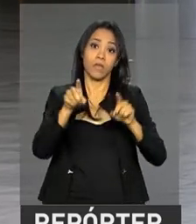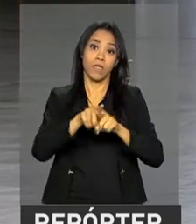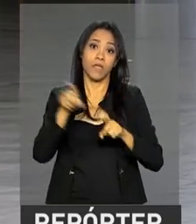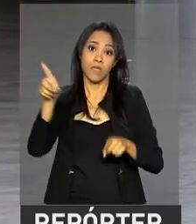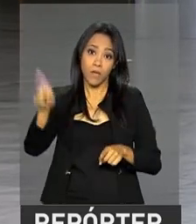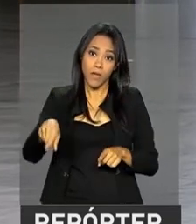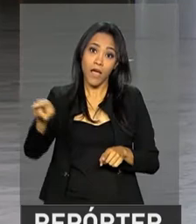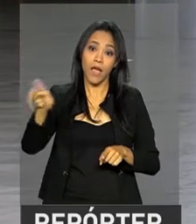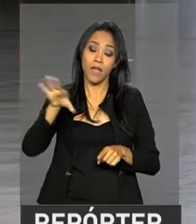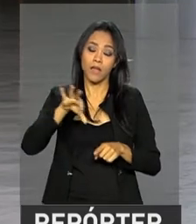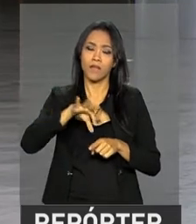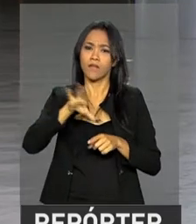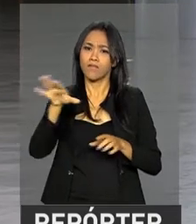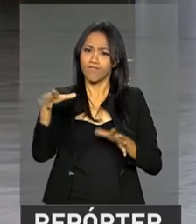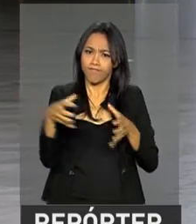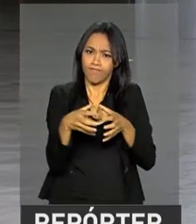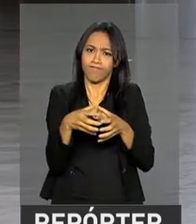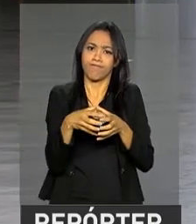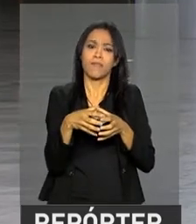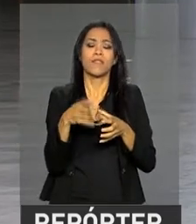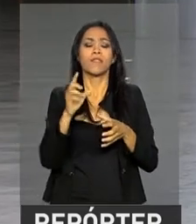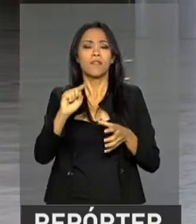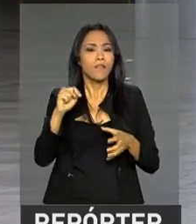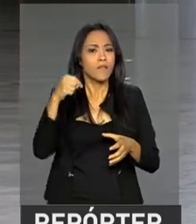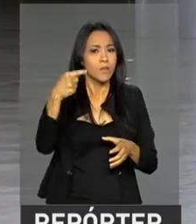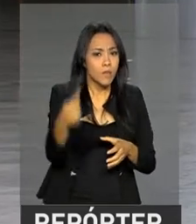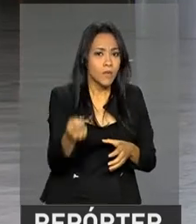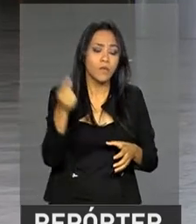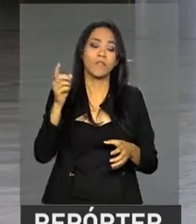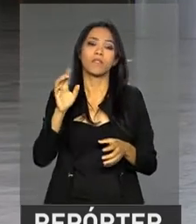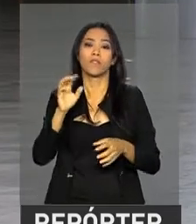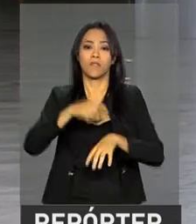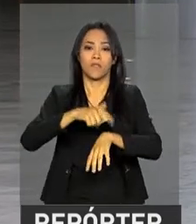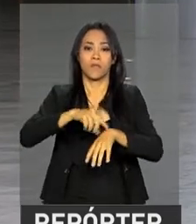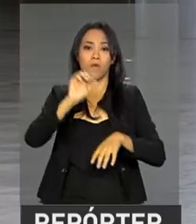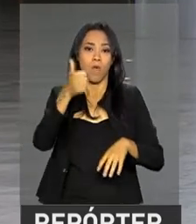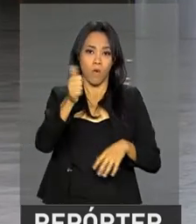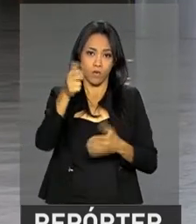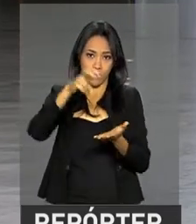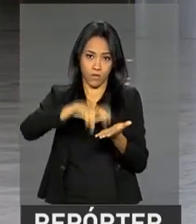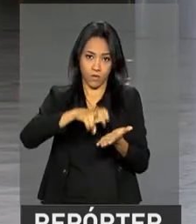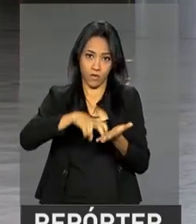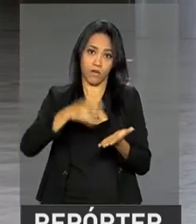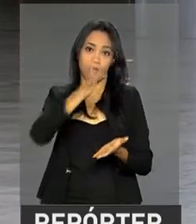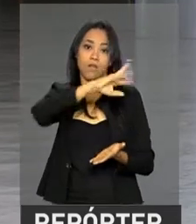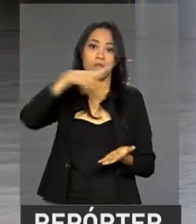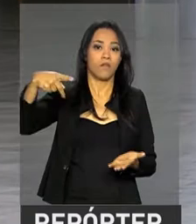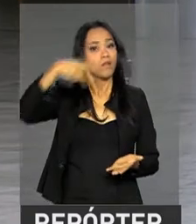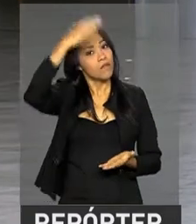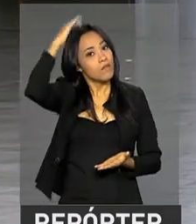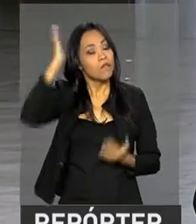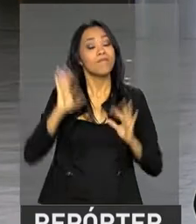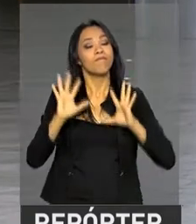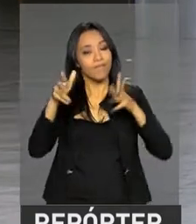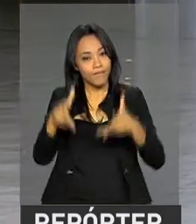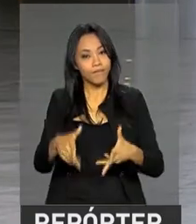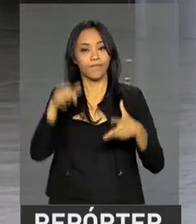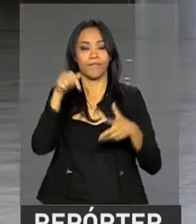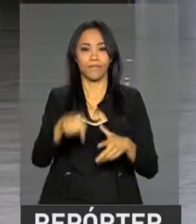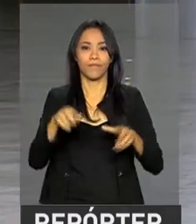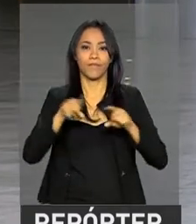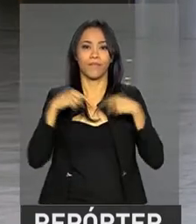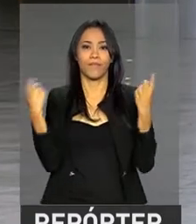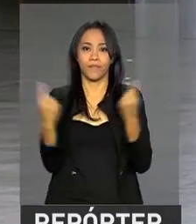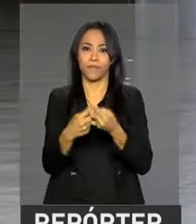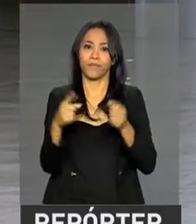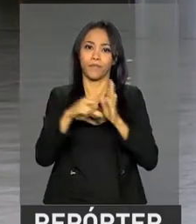Pesca no Congresso Nacional. Aí, na sequência, a partir das 11 horas, o presidente participa de uma cerimônia também aqui no Planalto,